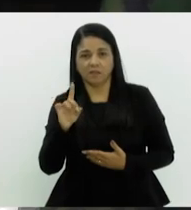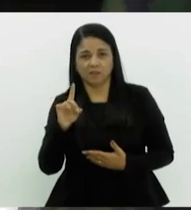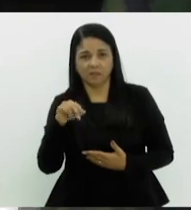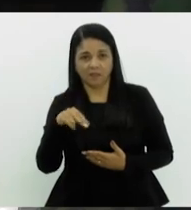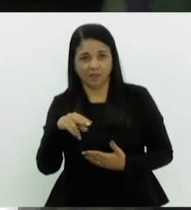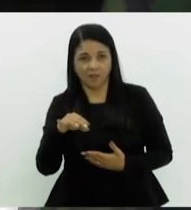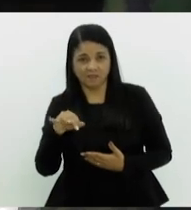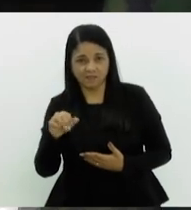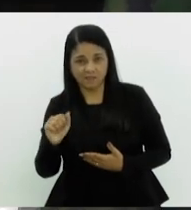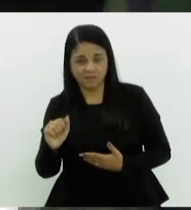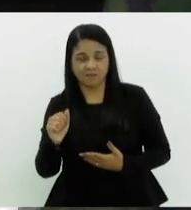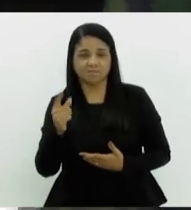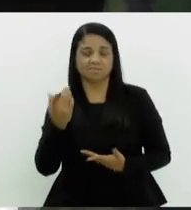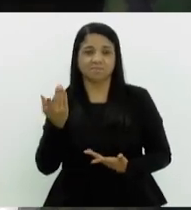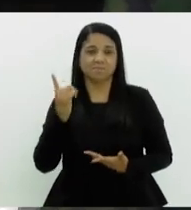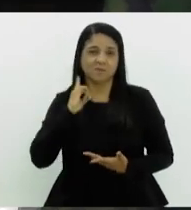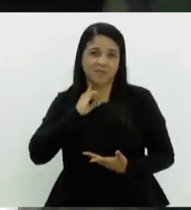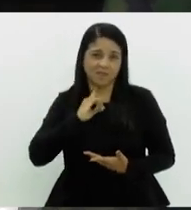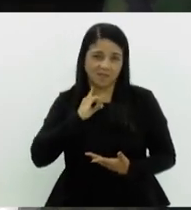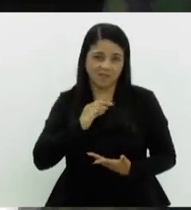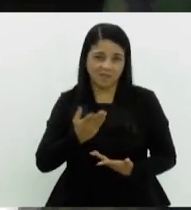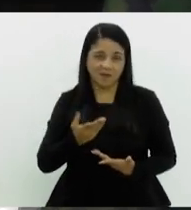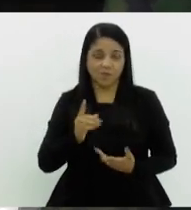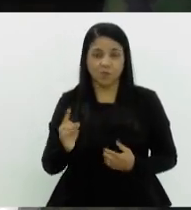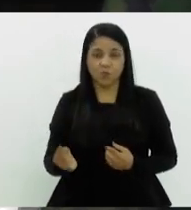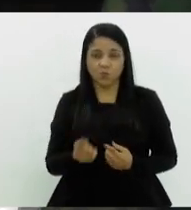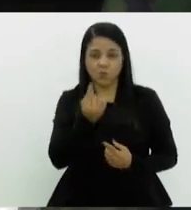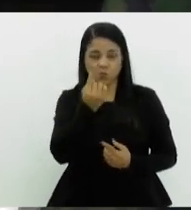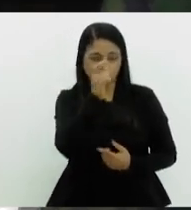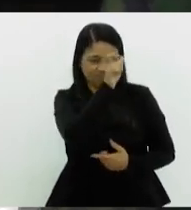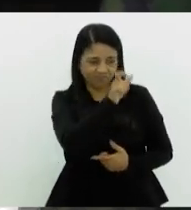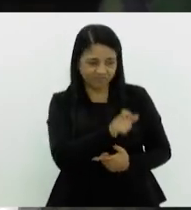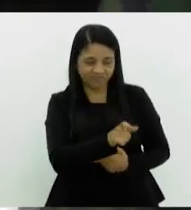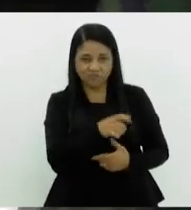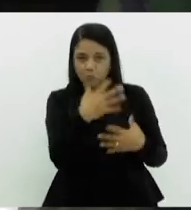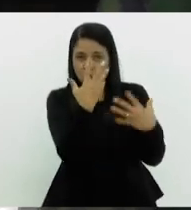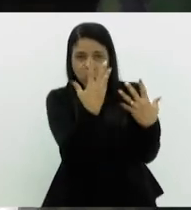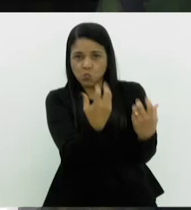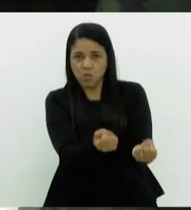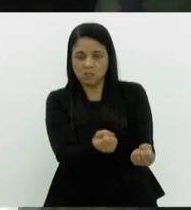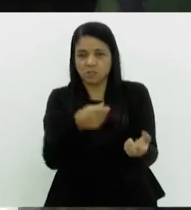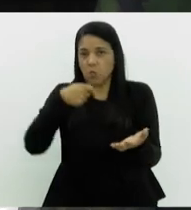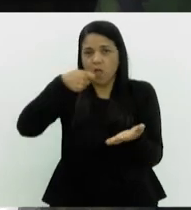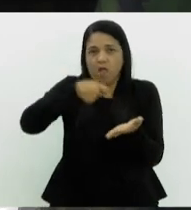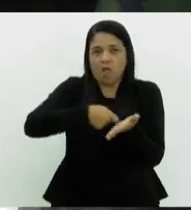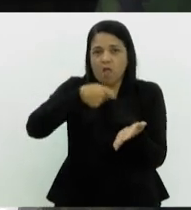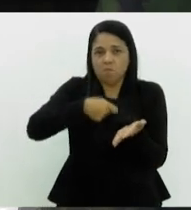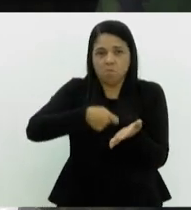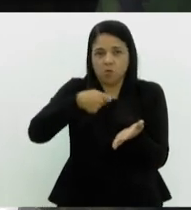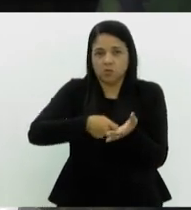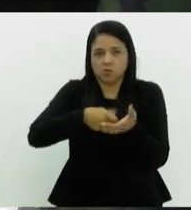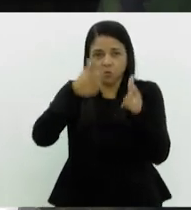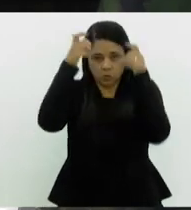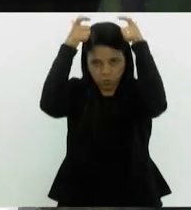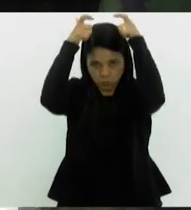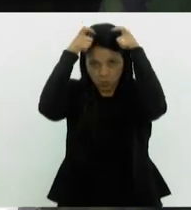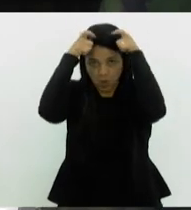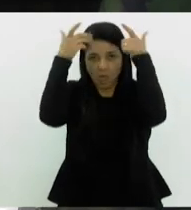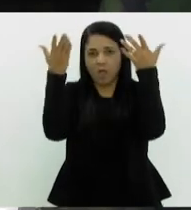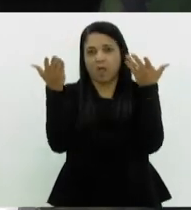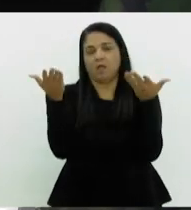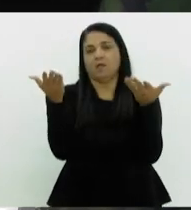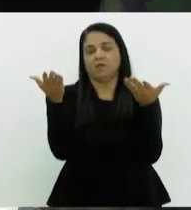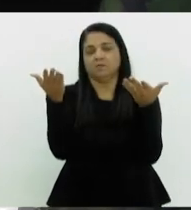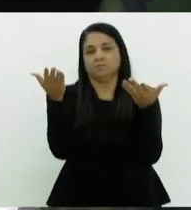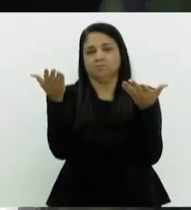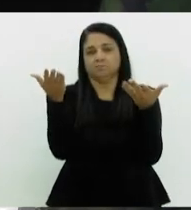sendo ele o único a não aceitar as imposições da coroa e, portanto,